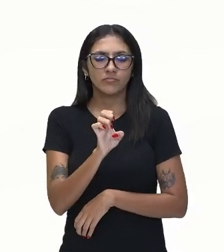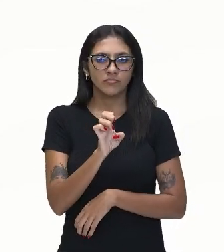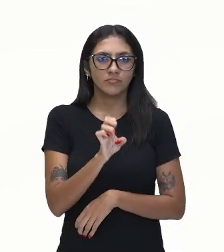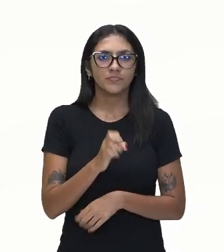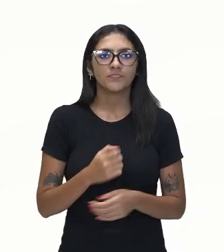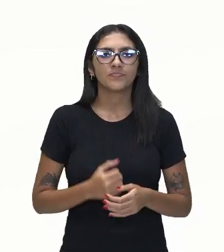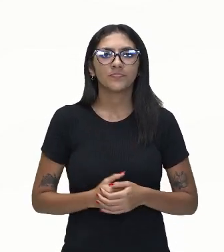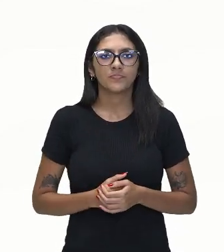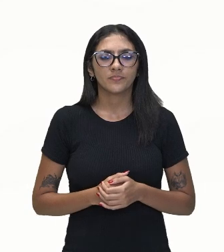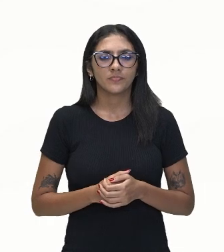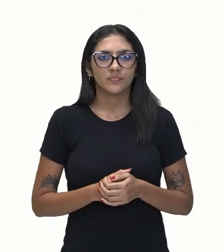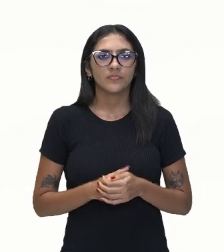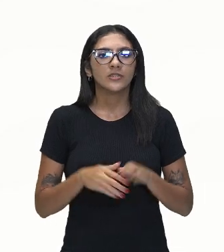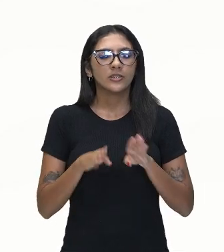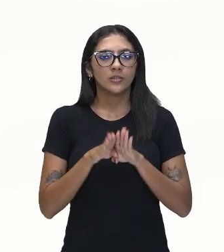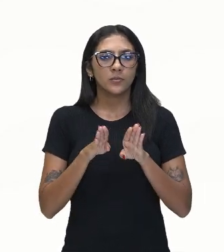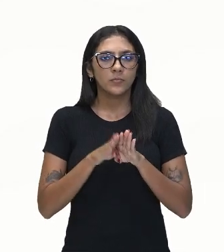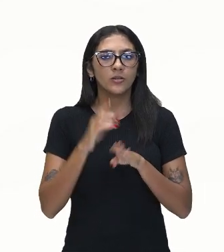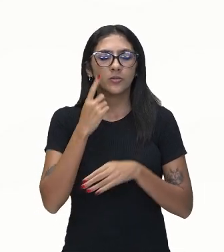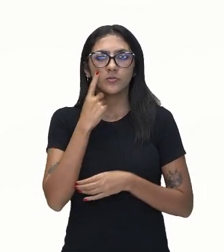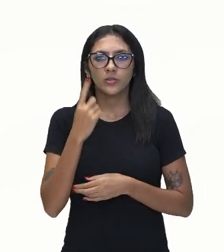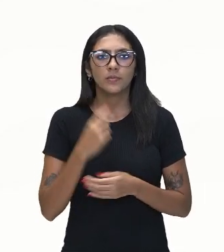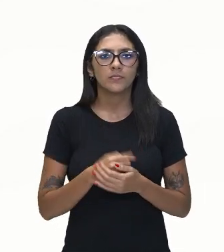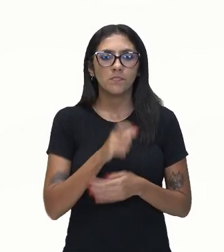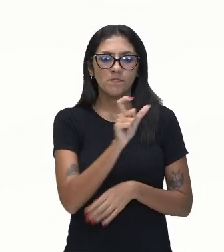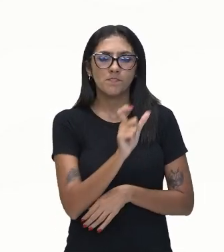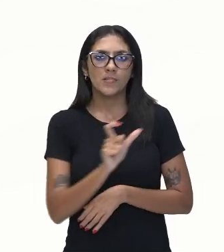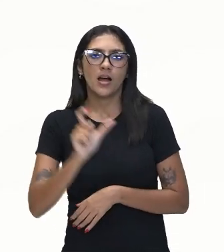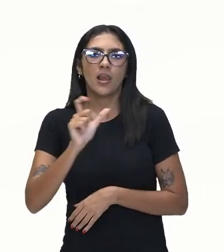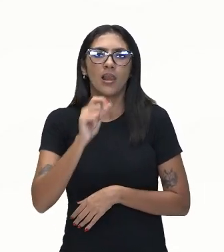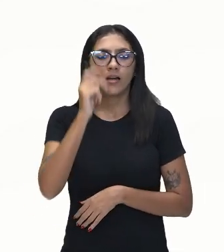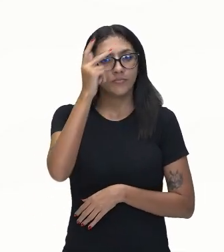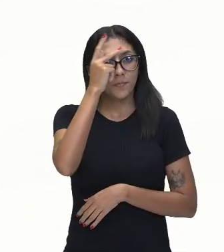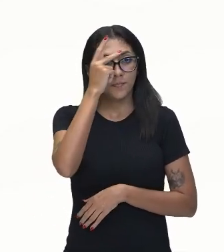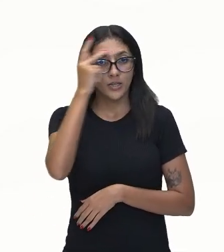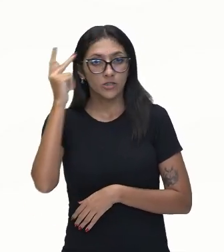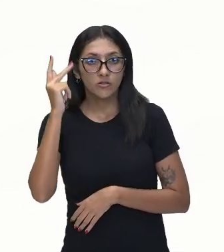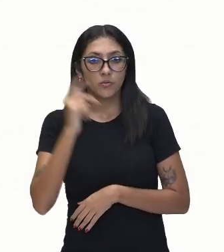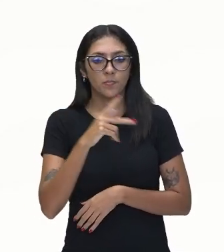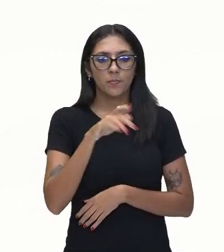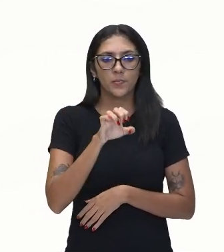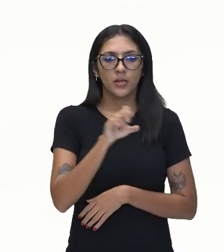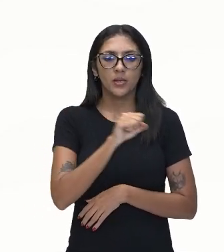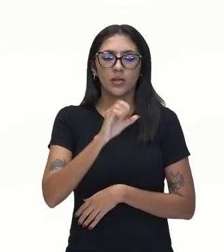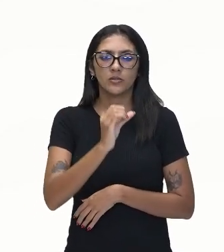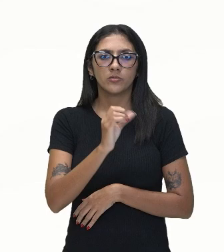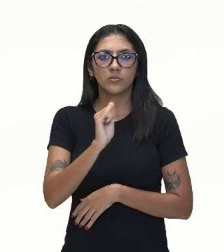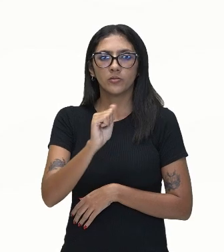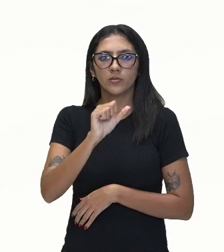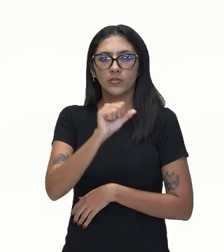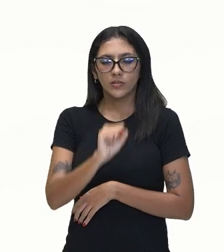eu tenho aqui pessoas, né? Que é o especificador. Então, normalmente, vai para